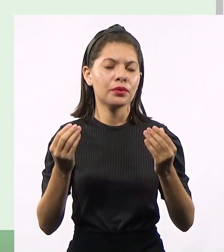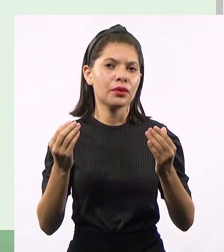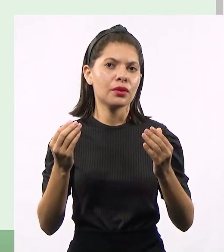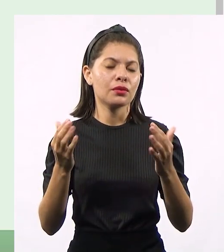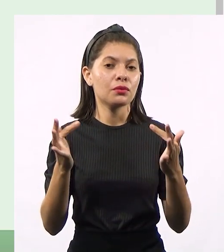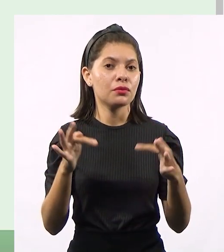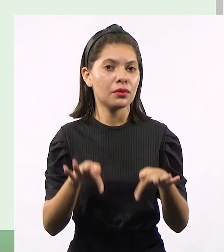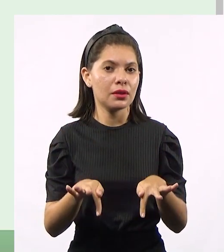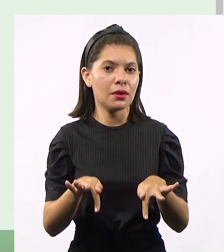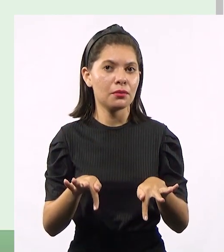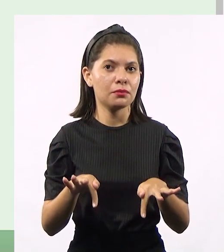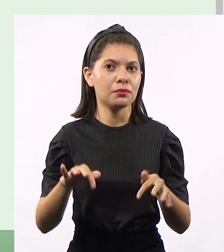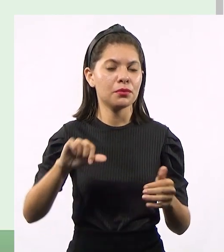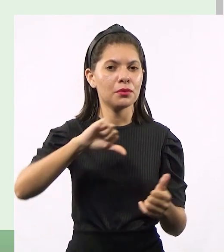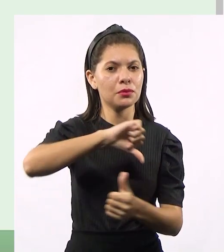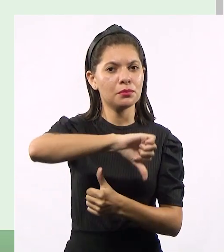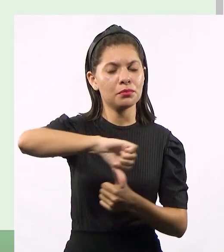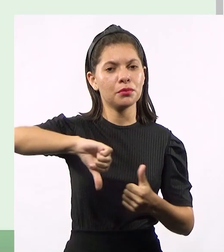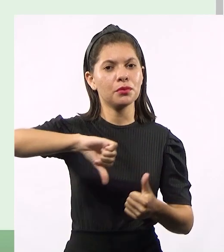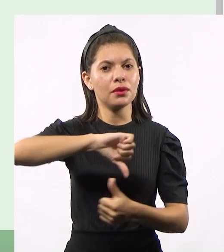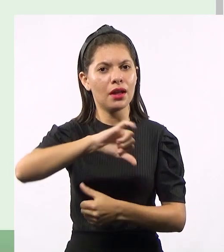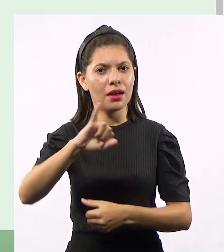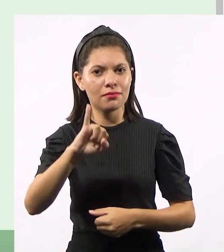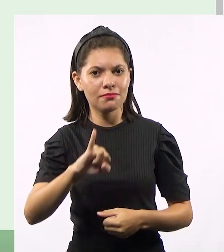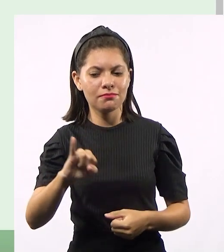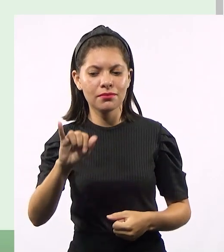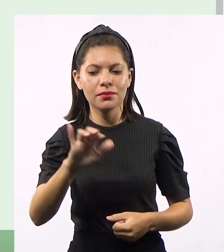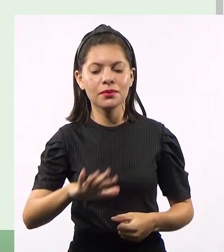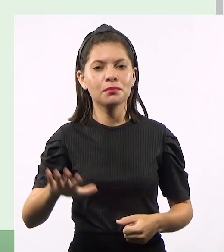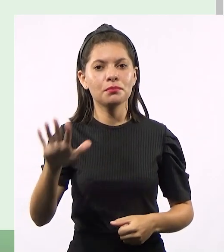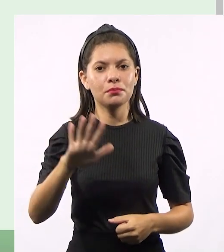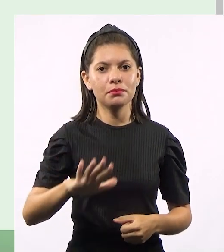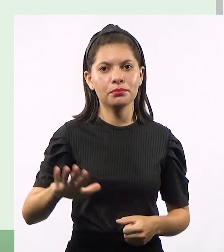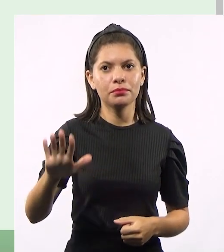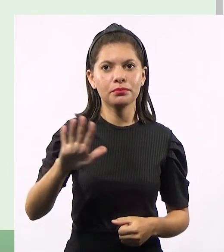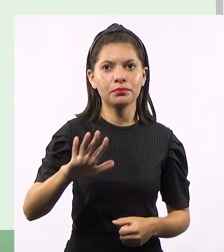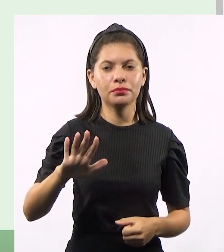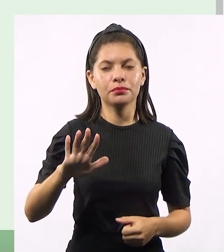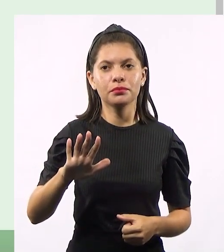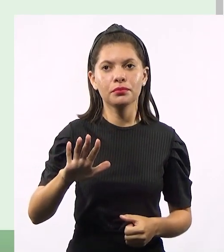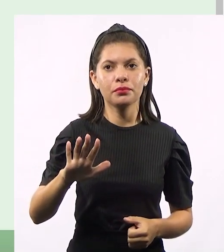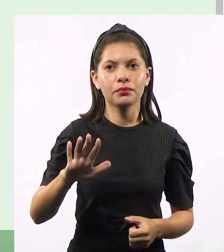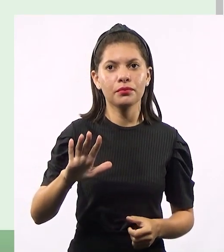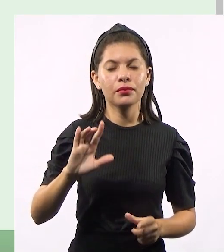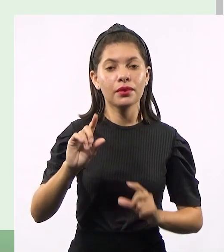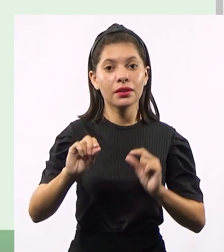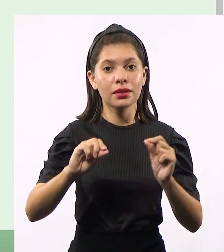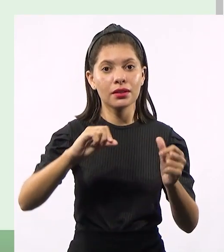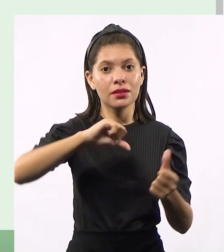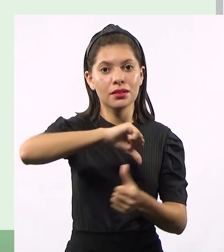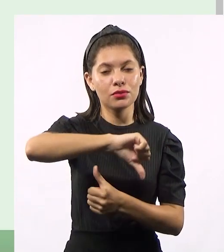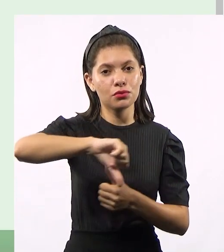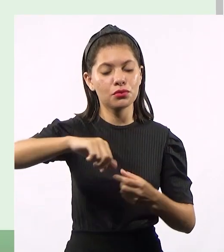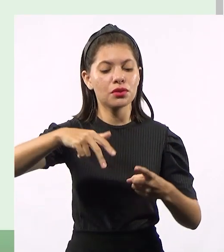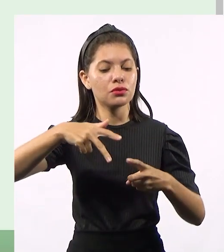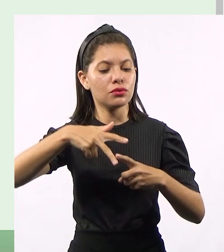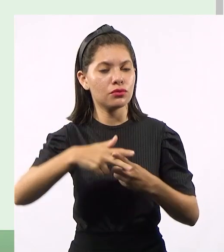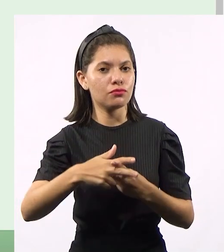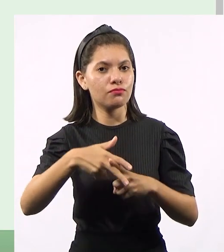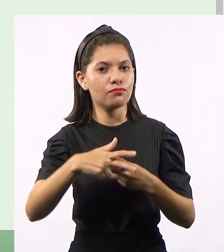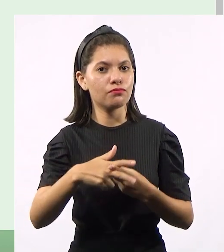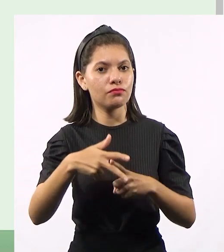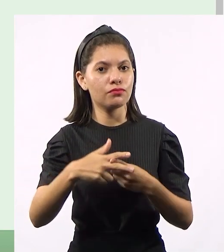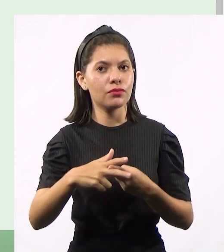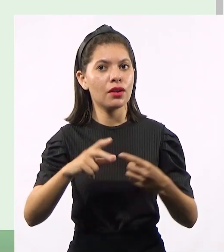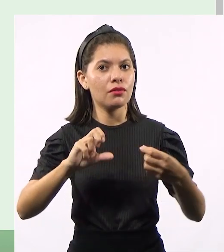posso até personalizar, inserir imagens lá no campo de configurações. Então eu já tenho nível